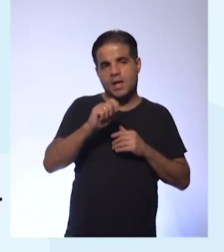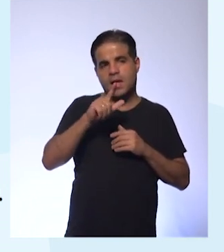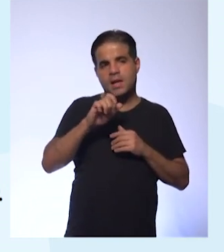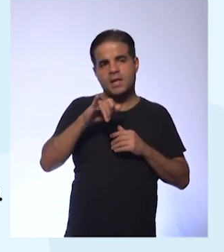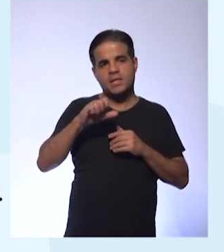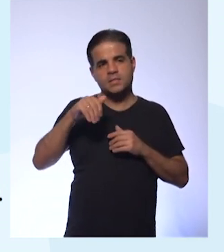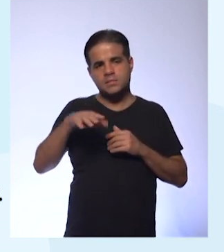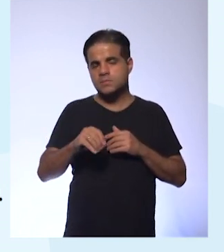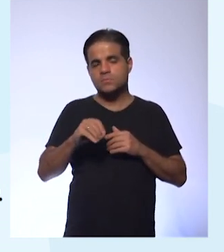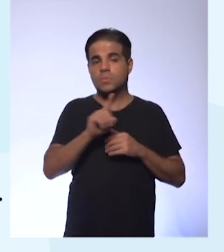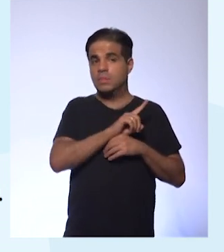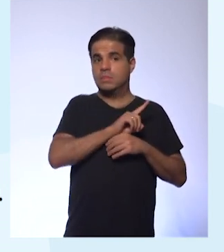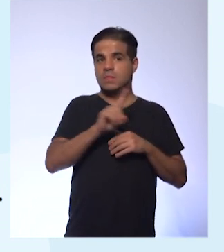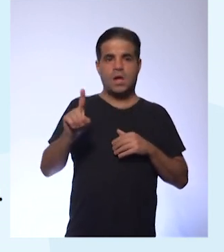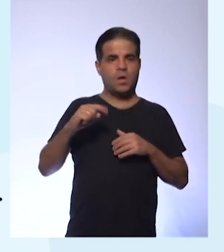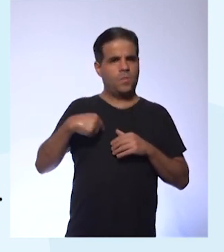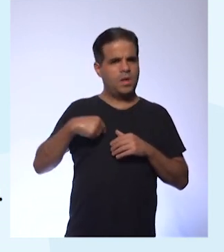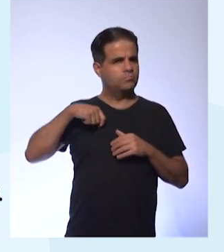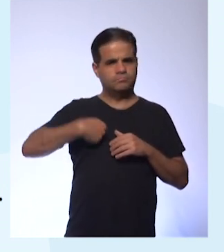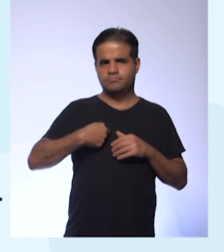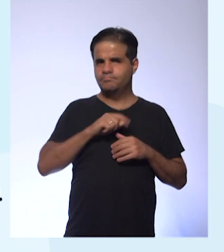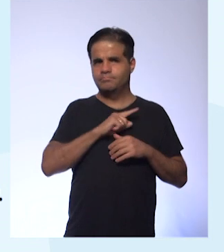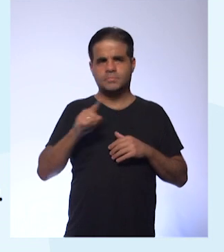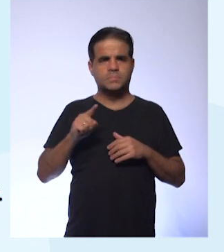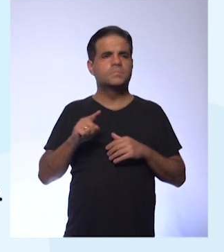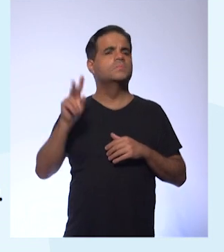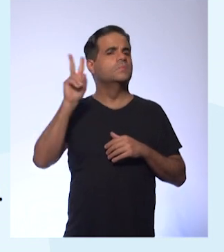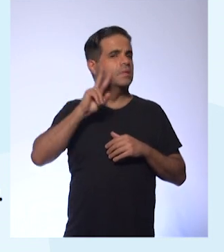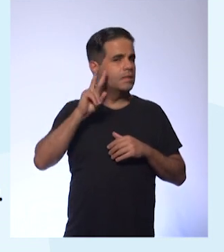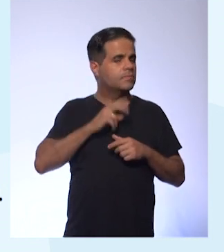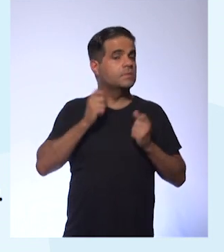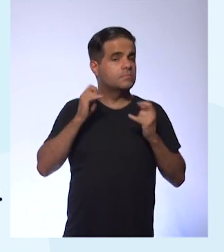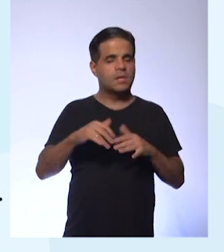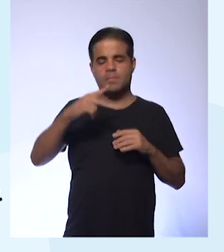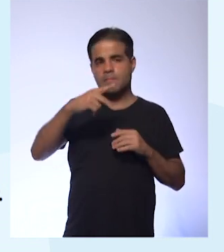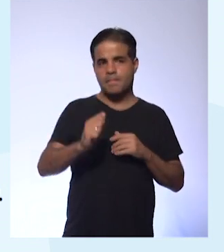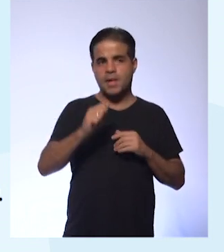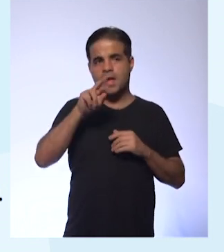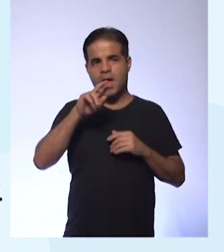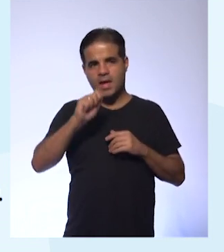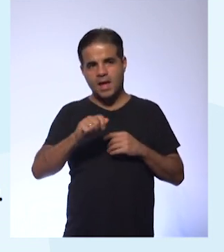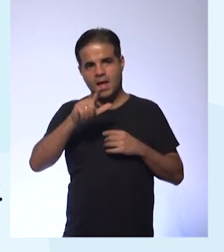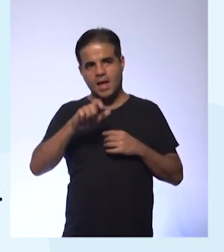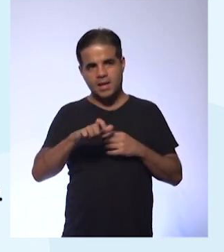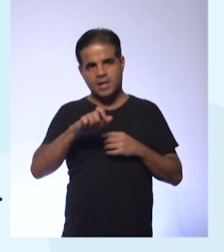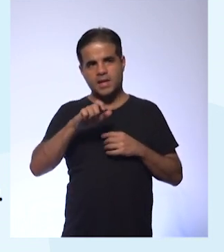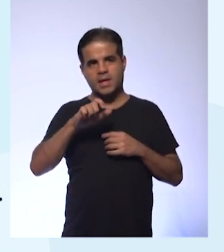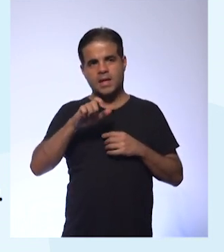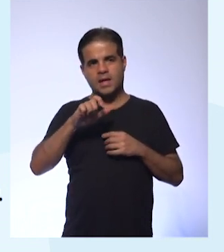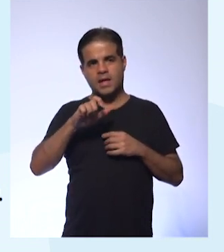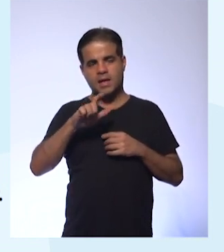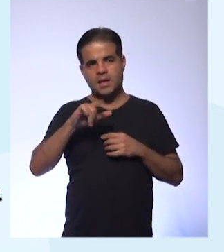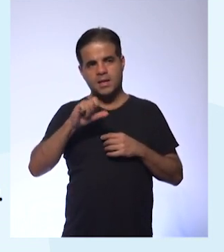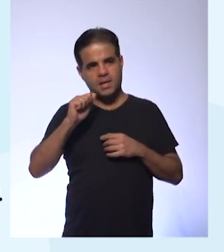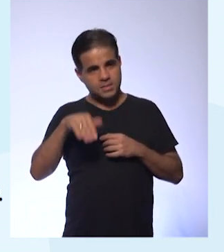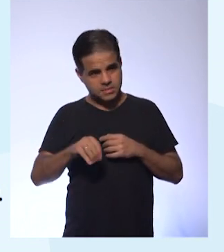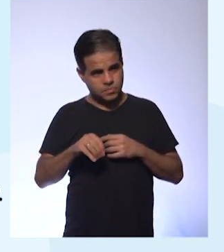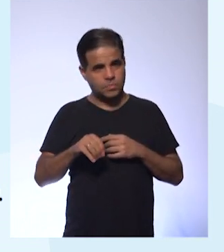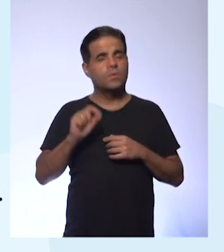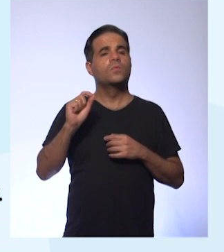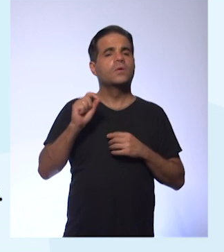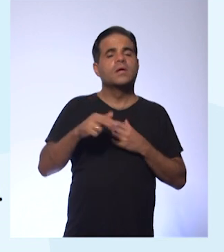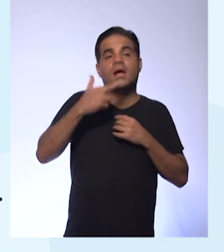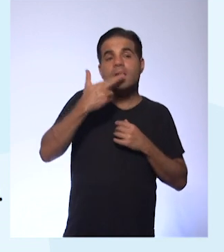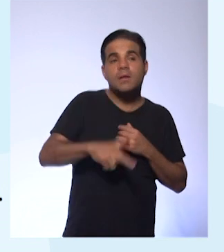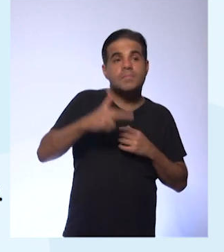sou? Lembrando que eu já expliquei o que é o paralelismo, mas deixei aí a explicação, gente. O paralelismo é toda